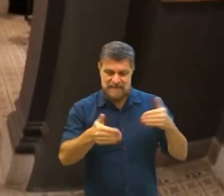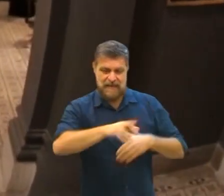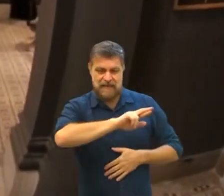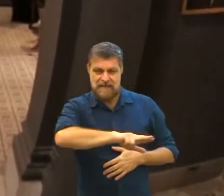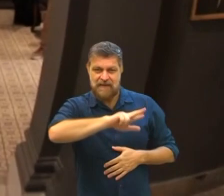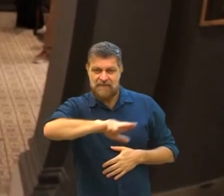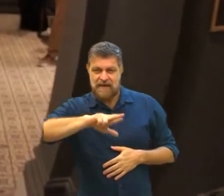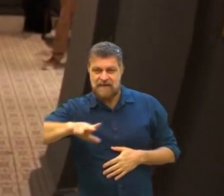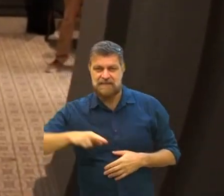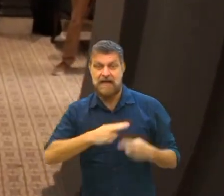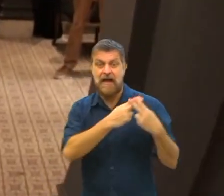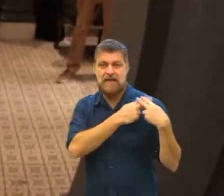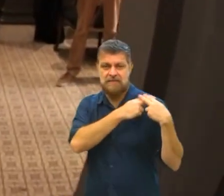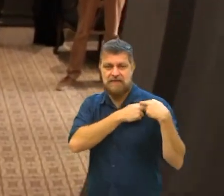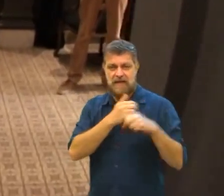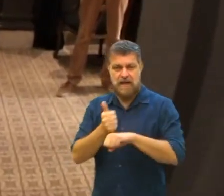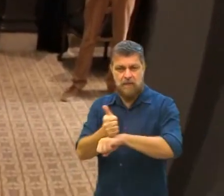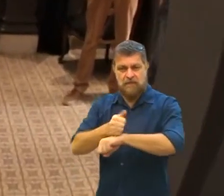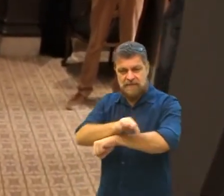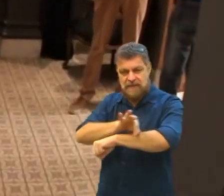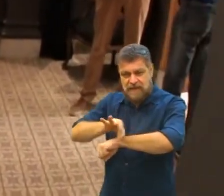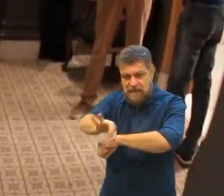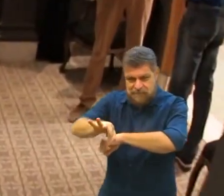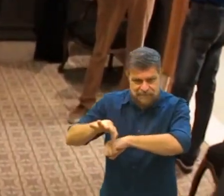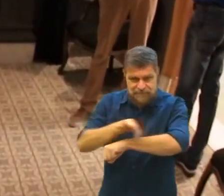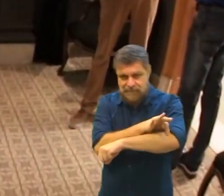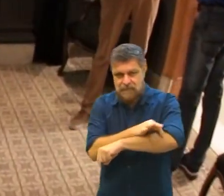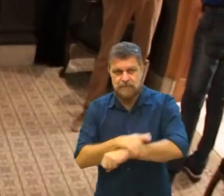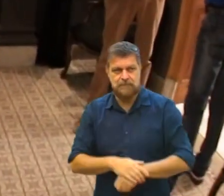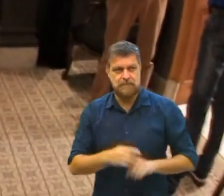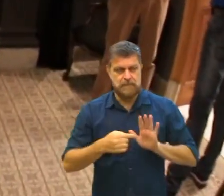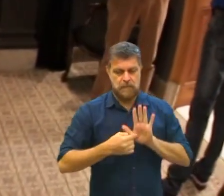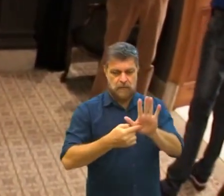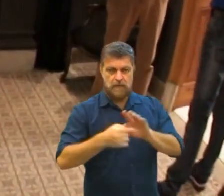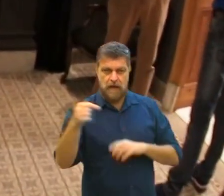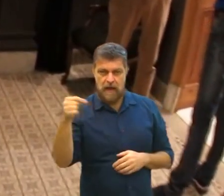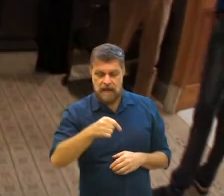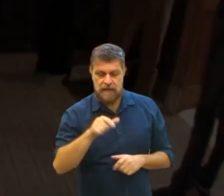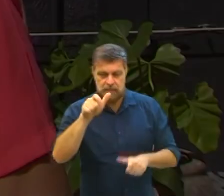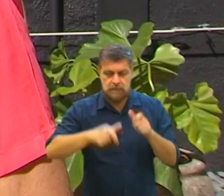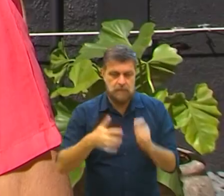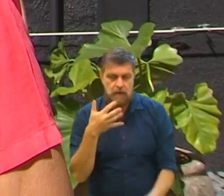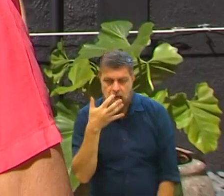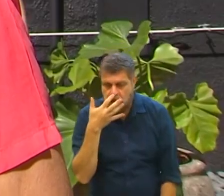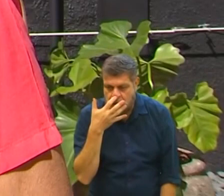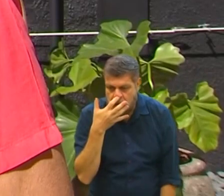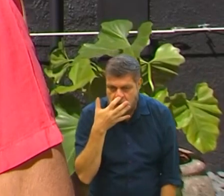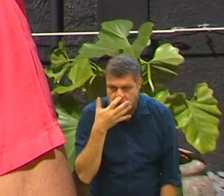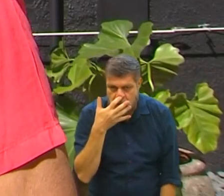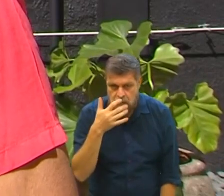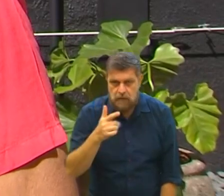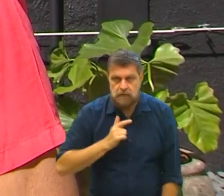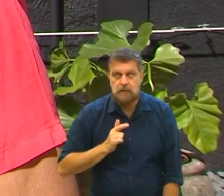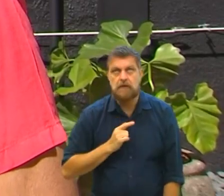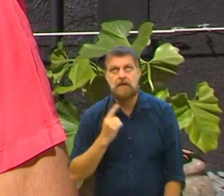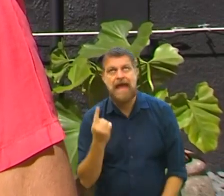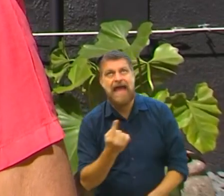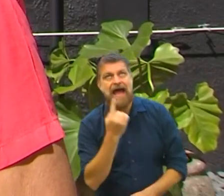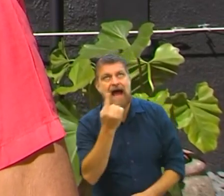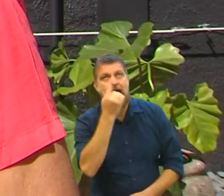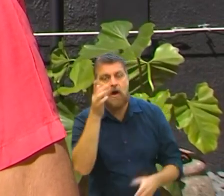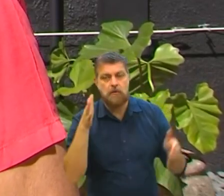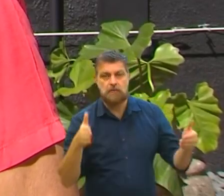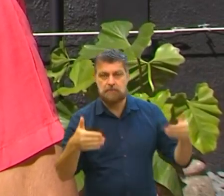espaços, assinados por dezenas de profissionais do setor. Eu destaco que aqui as pessoas vão ficar impressionadas com os pés direitos,